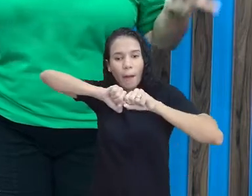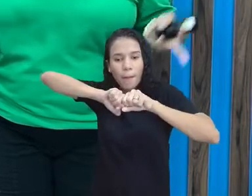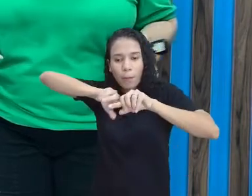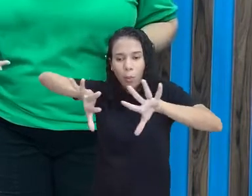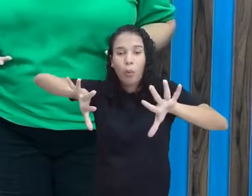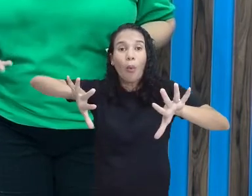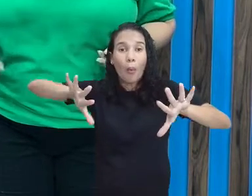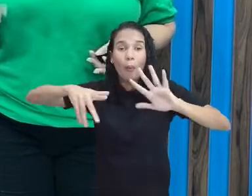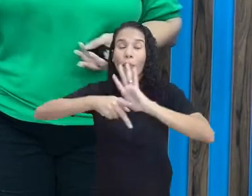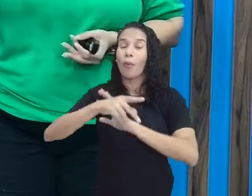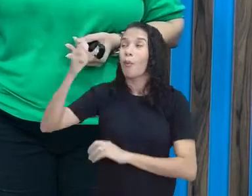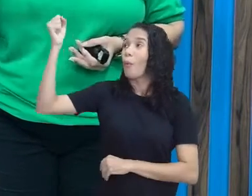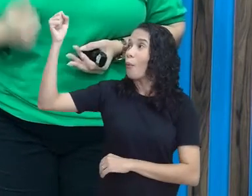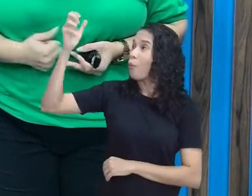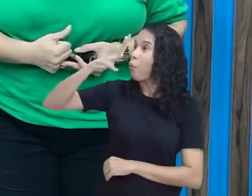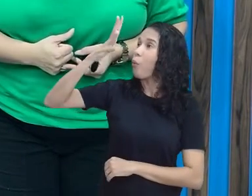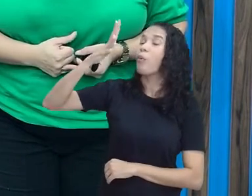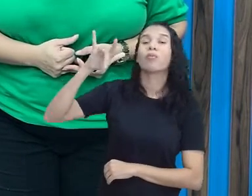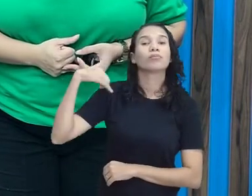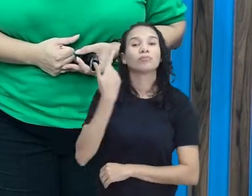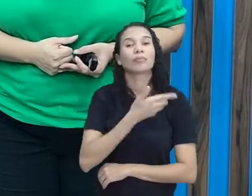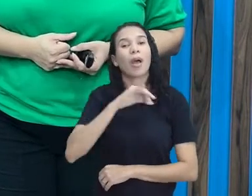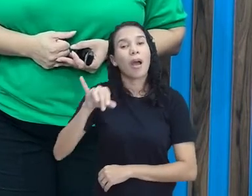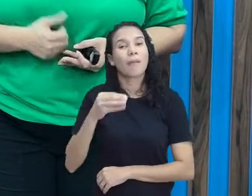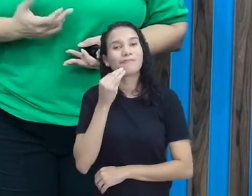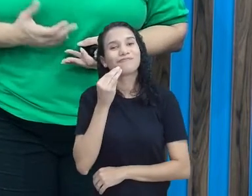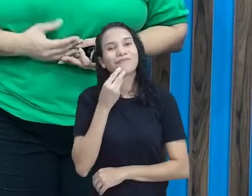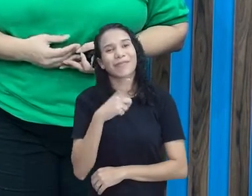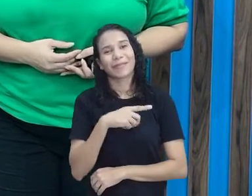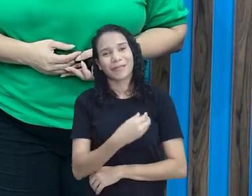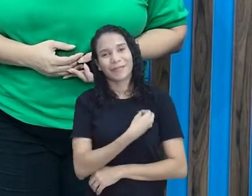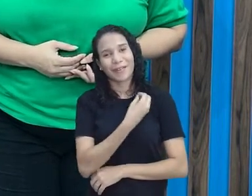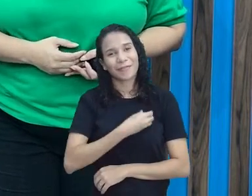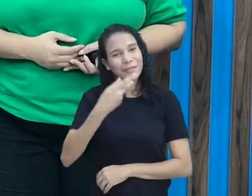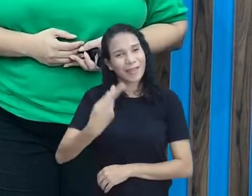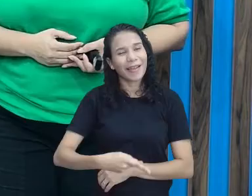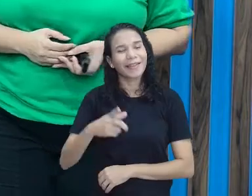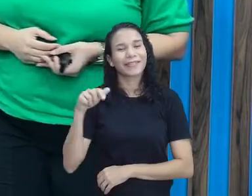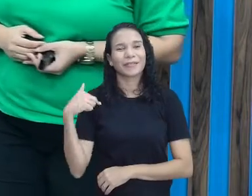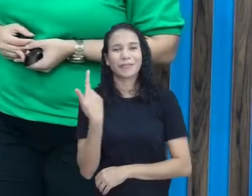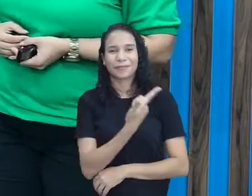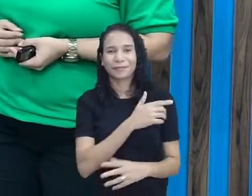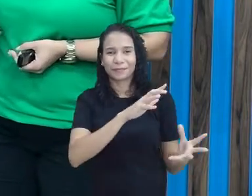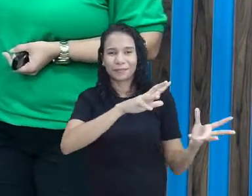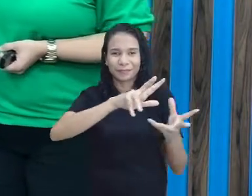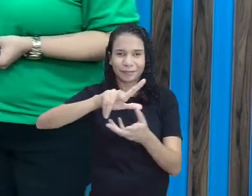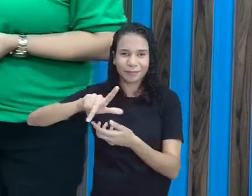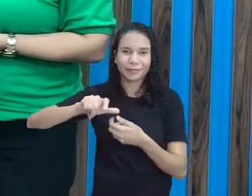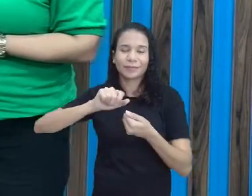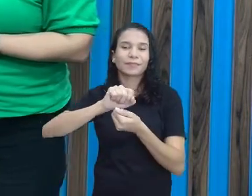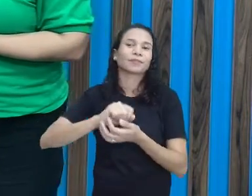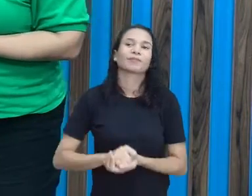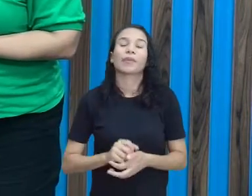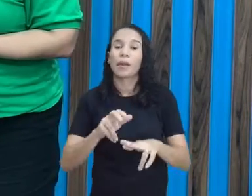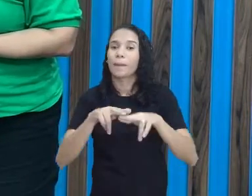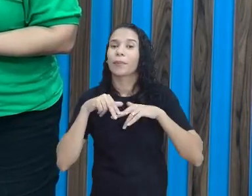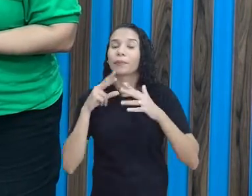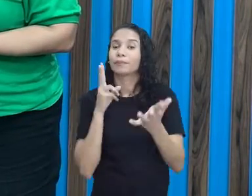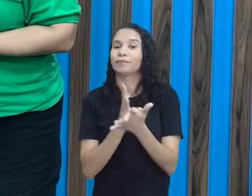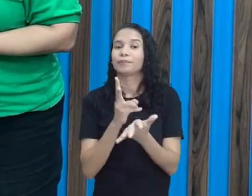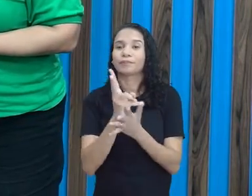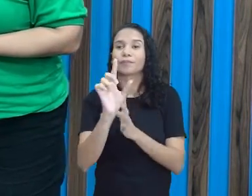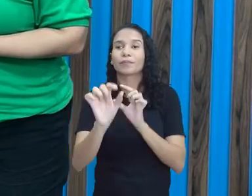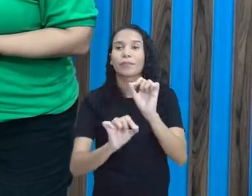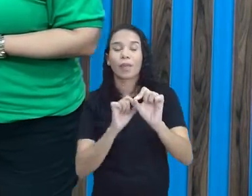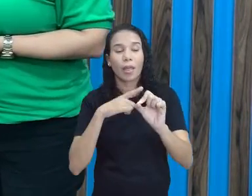libera a luz, que é a luz que a gente aproveita aqui, né, como energia no nosso planeta, tá certo? E aí, continuando, ó,